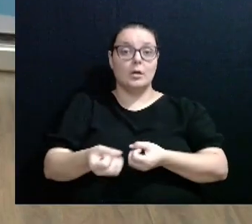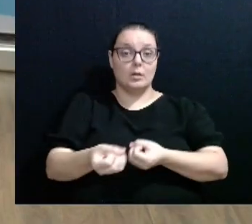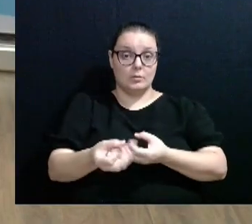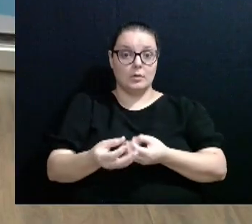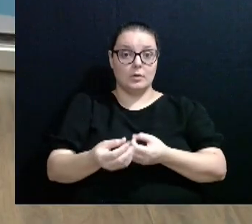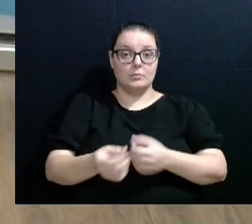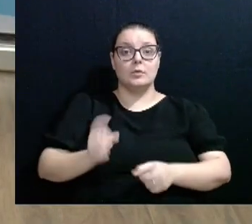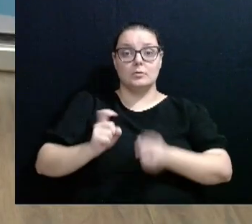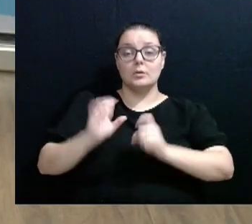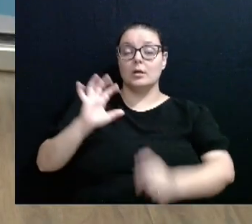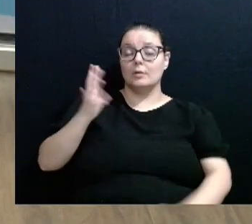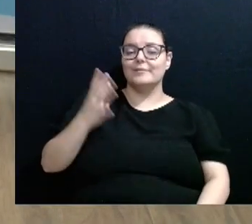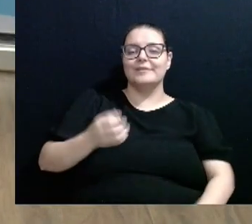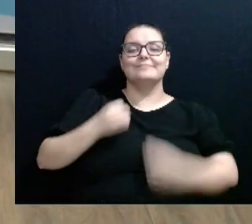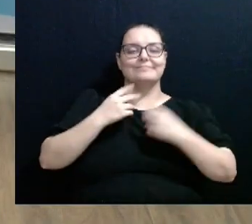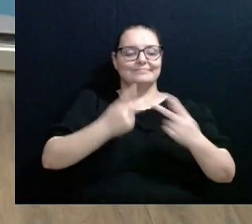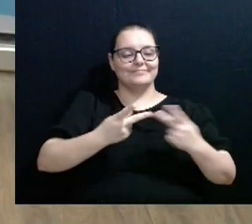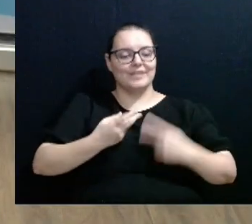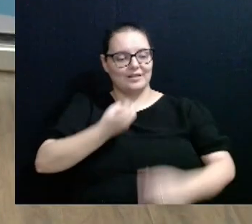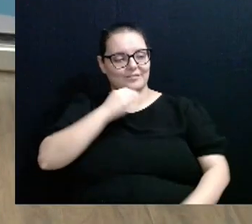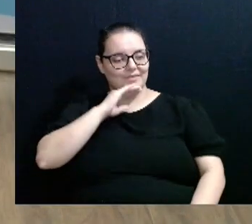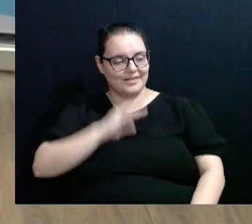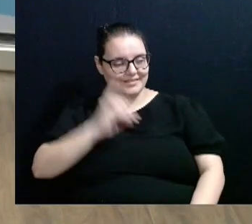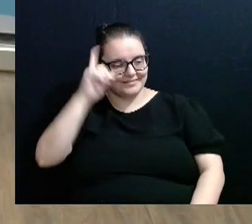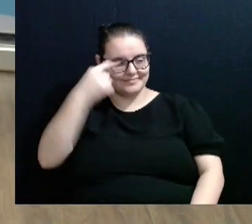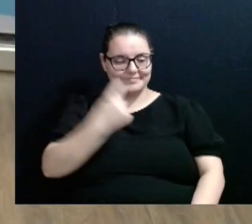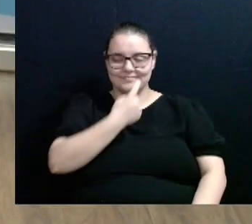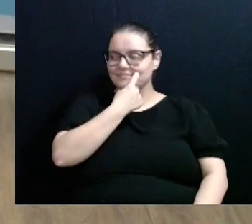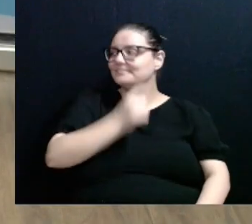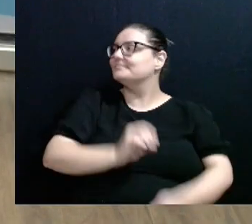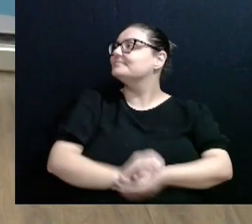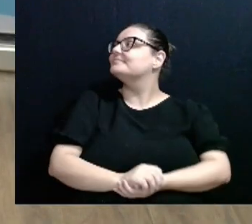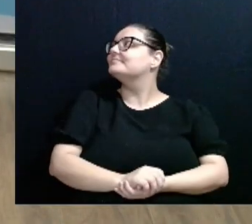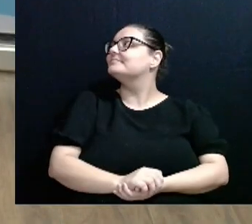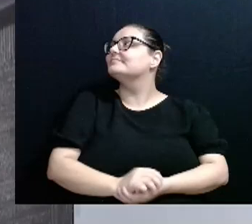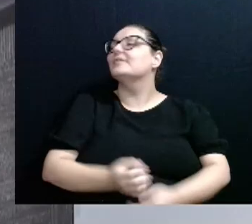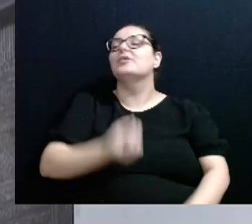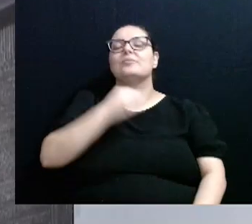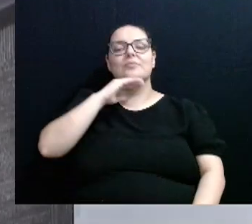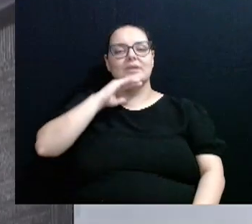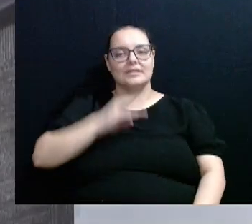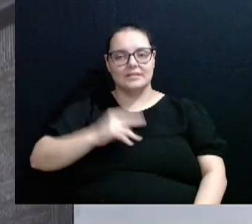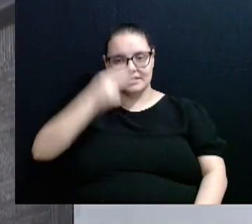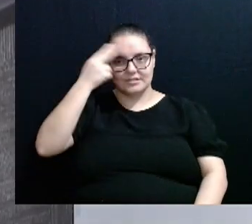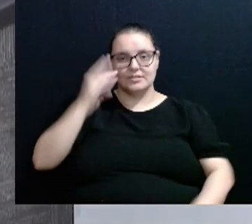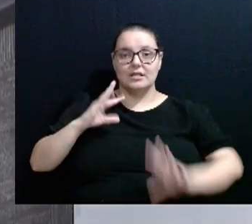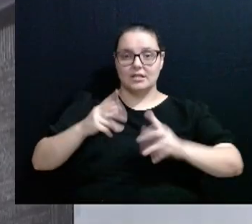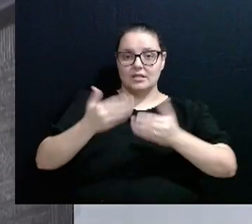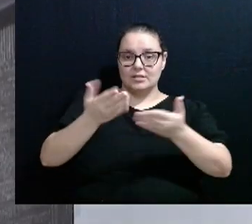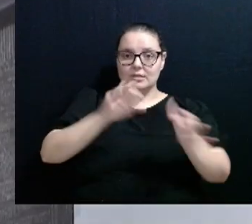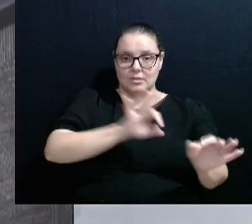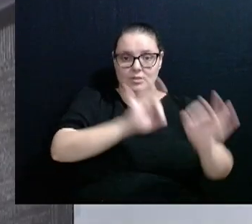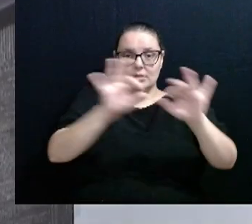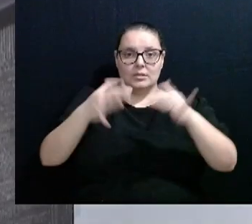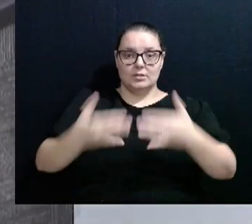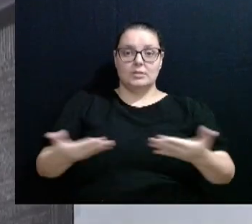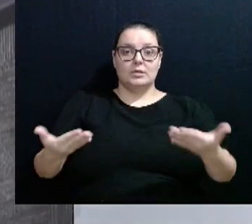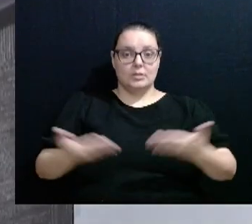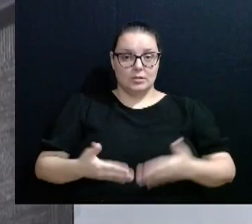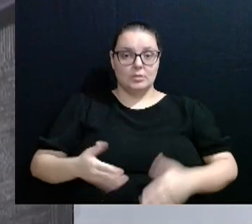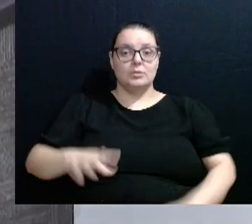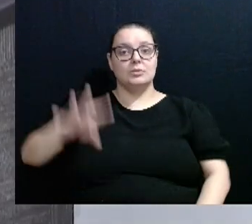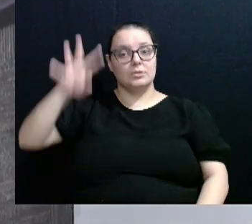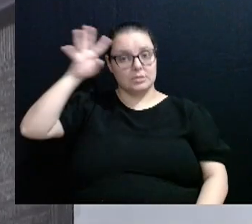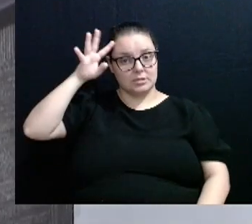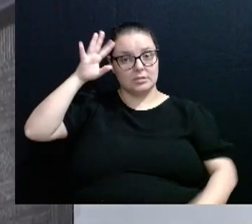seja bem-vinda e boa tarde, Mirna. Boa tarde, Gabriel. Boa tarde a você que nos assiste. Na noite desta quarta-feira, durante a